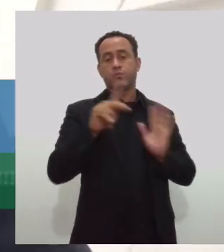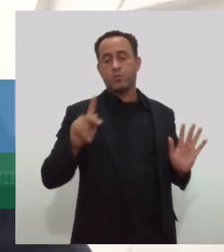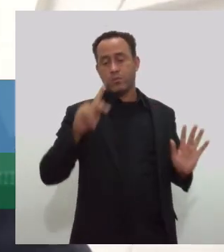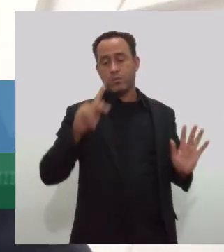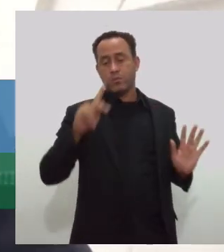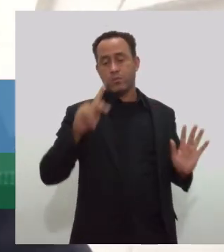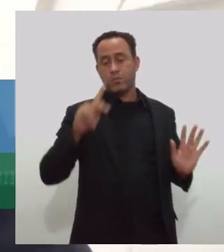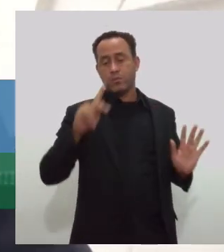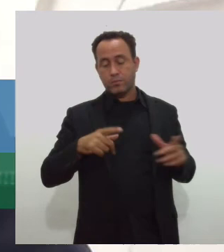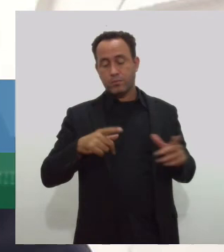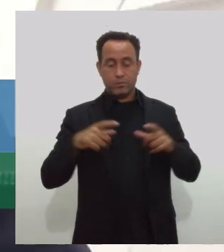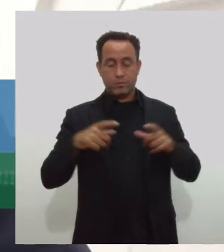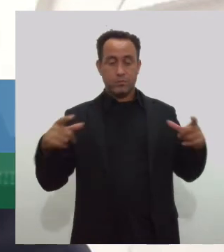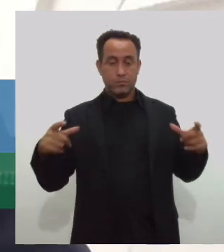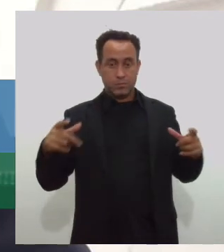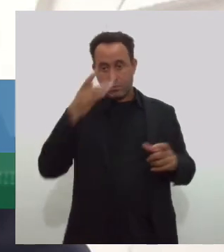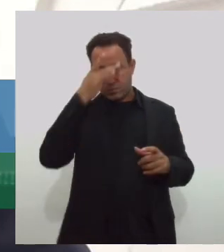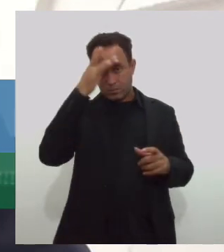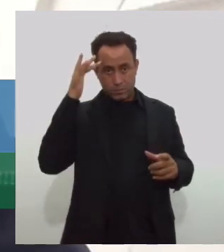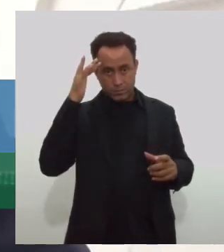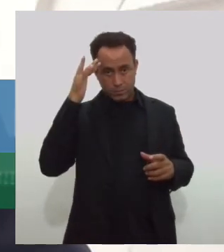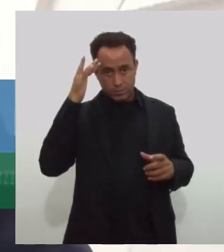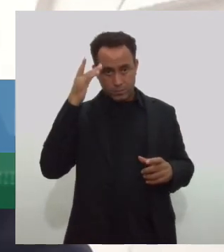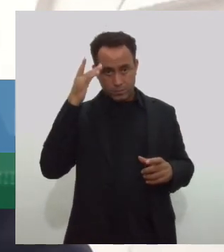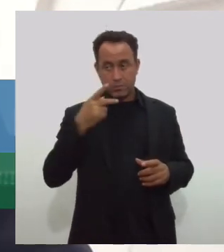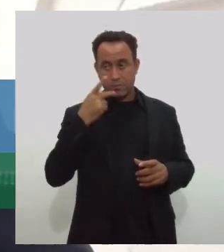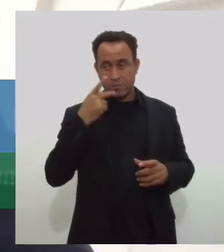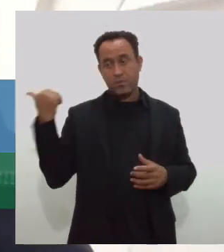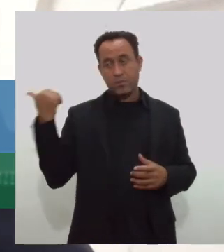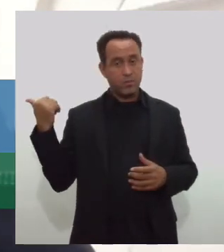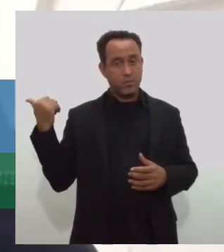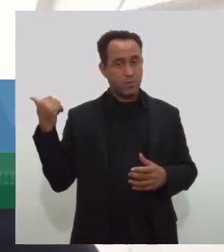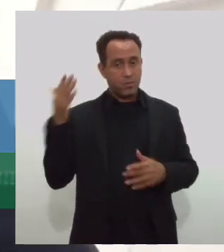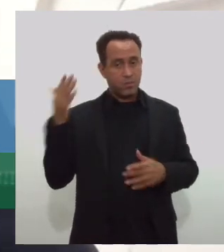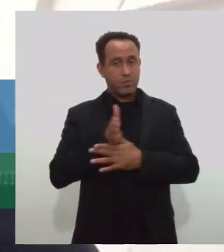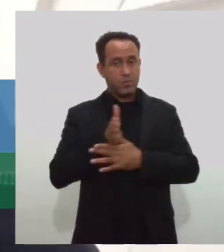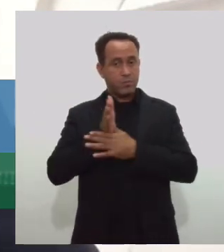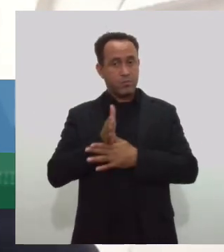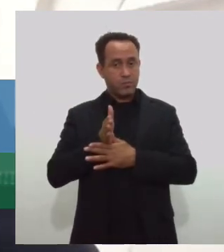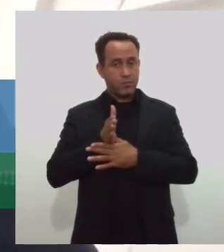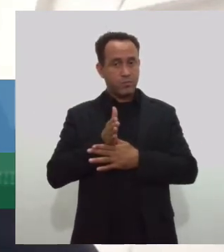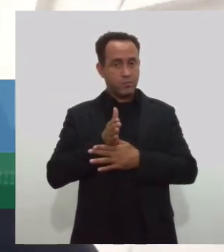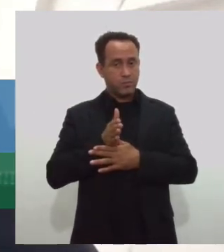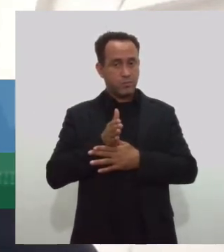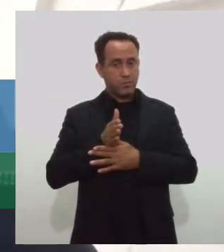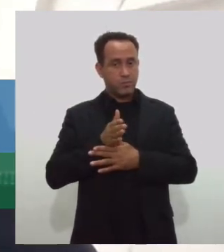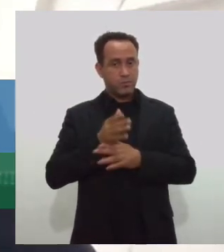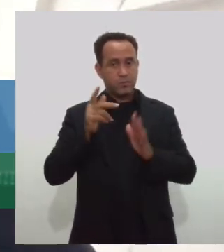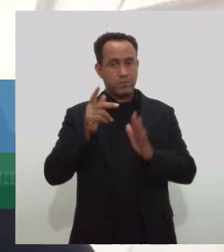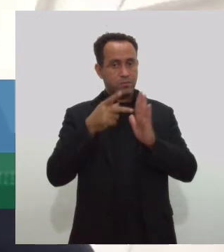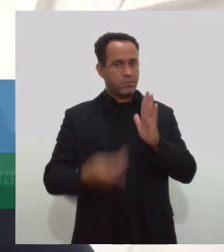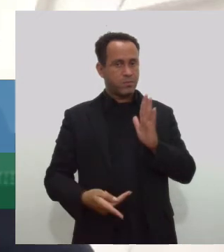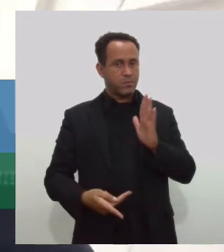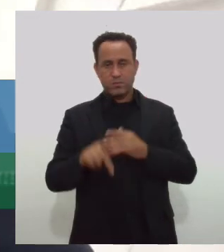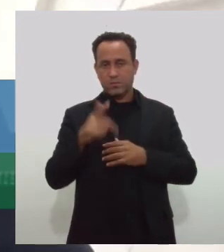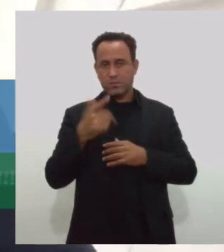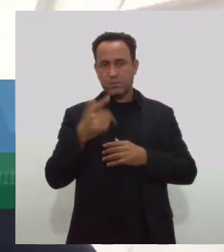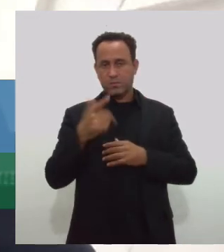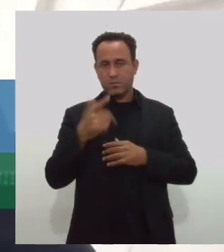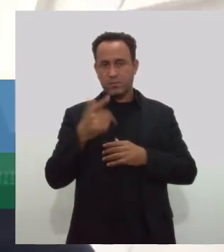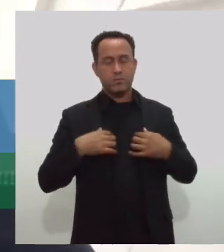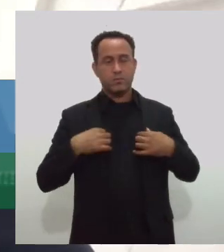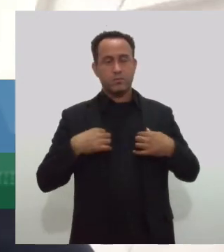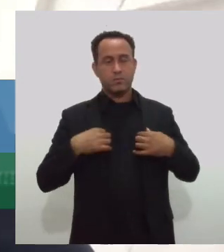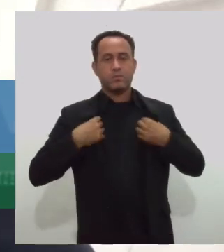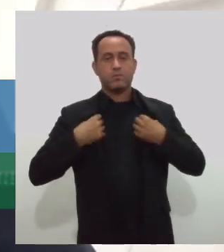maioria das pessoas que se pronunciaram nesse vídeo, né? Veja, esse projeto não teve uma